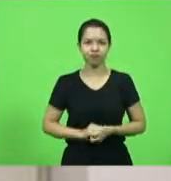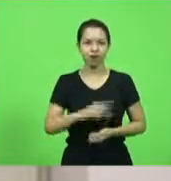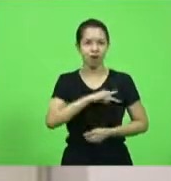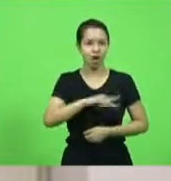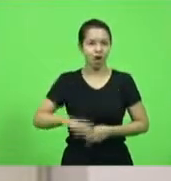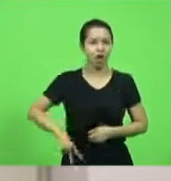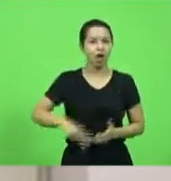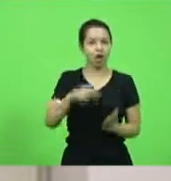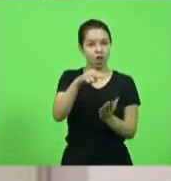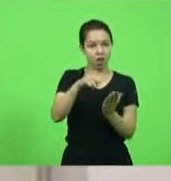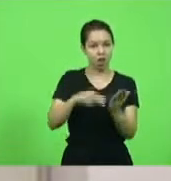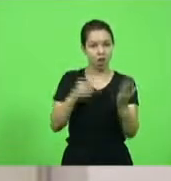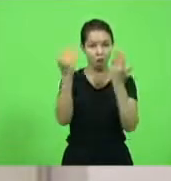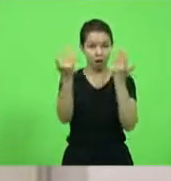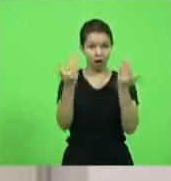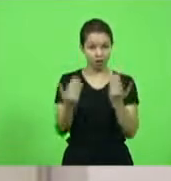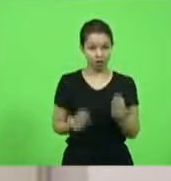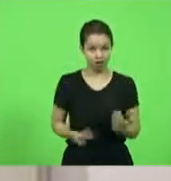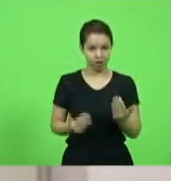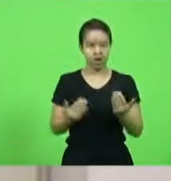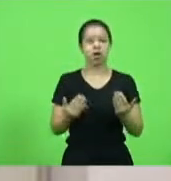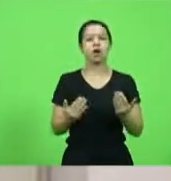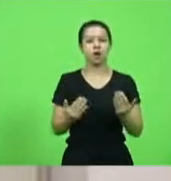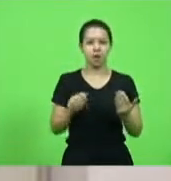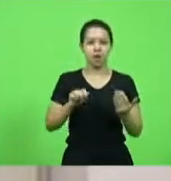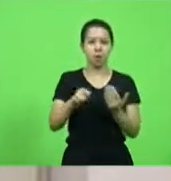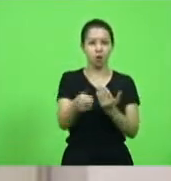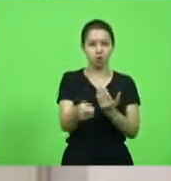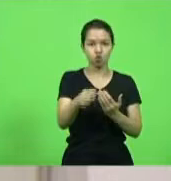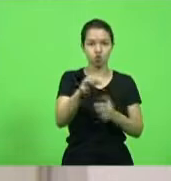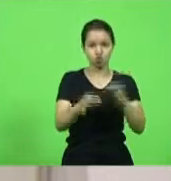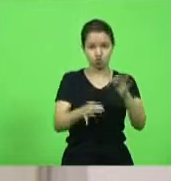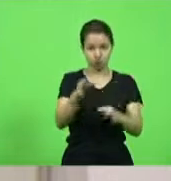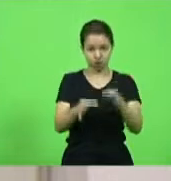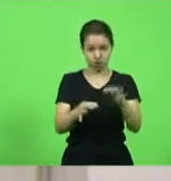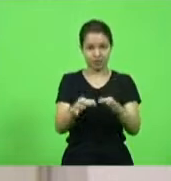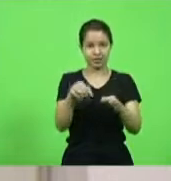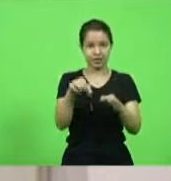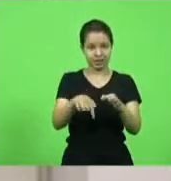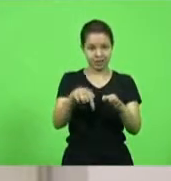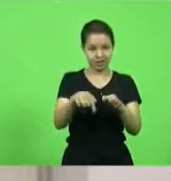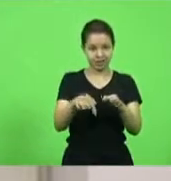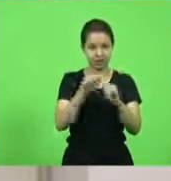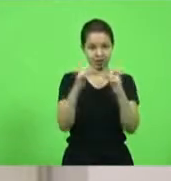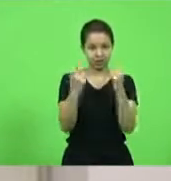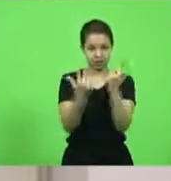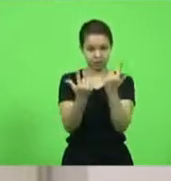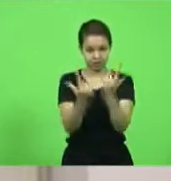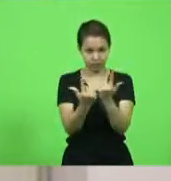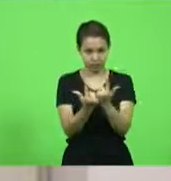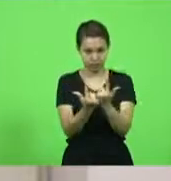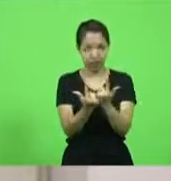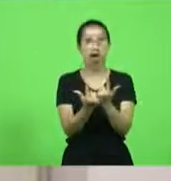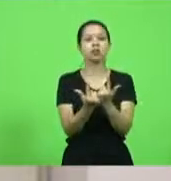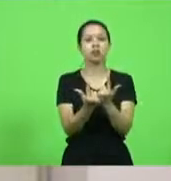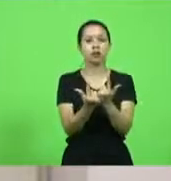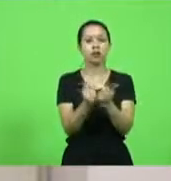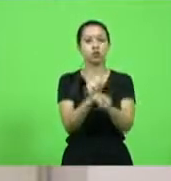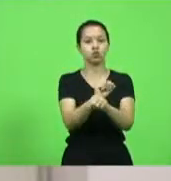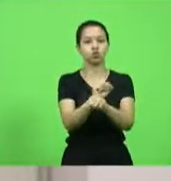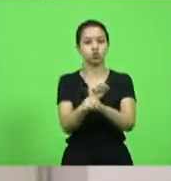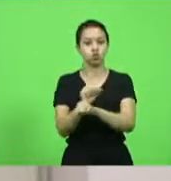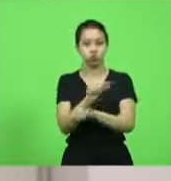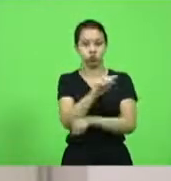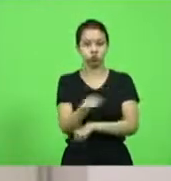da Procuradoria Jurídica desta Casa, atinente à sustação e revogação da prisão